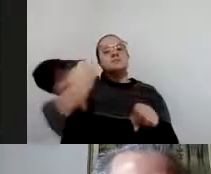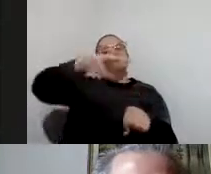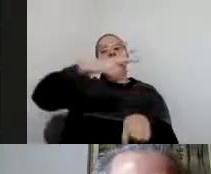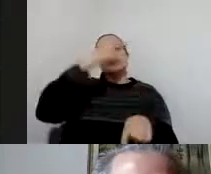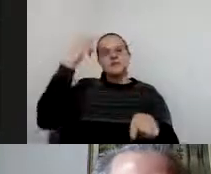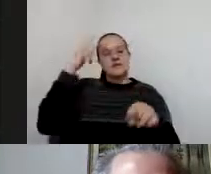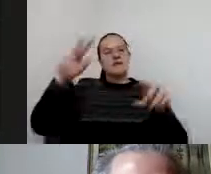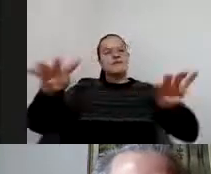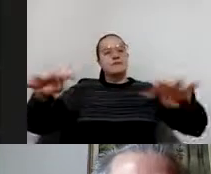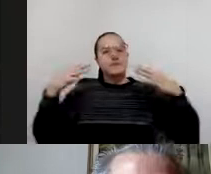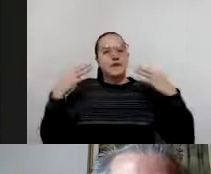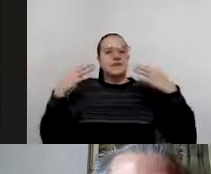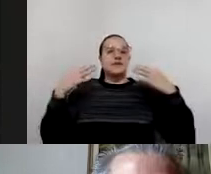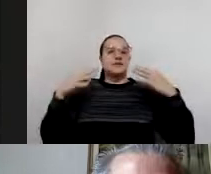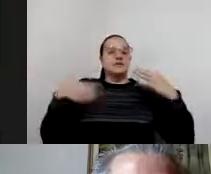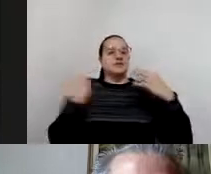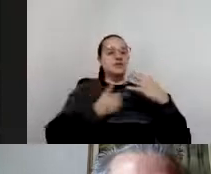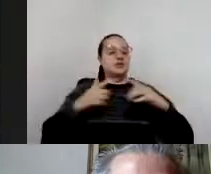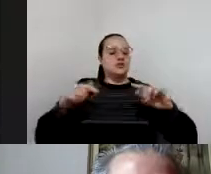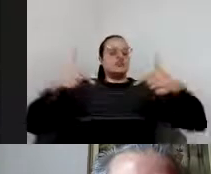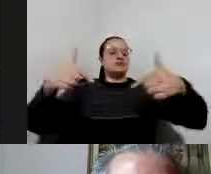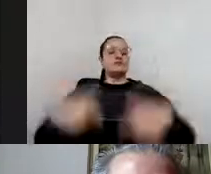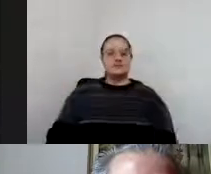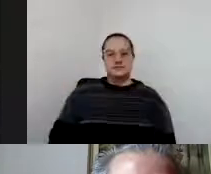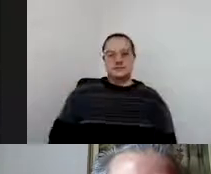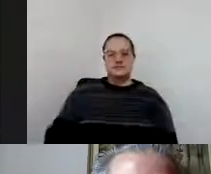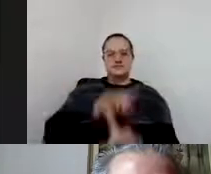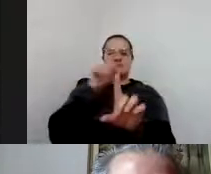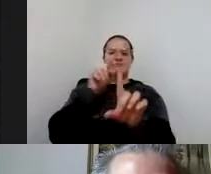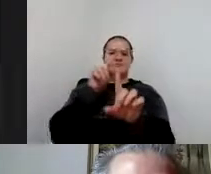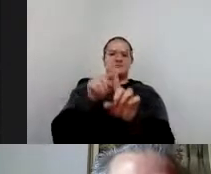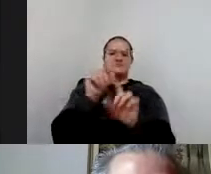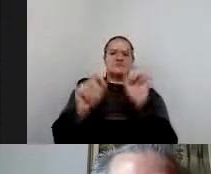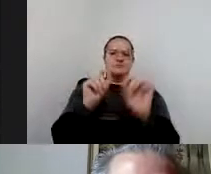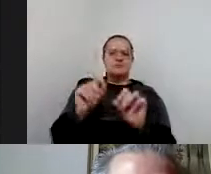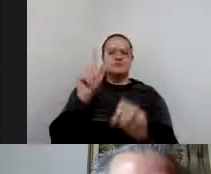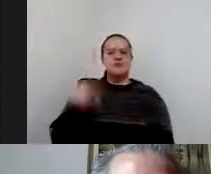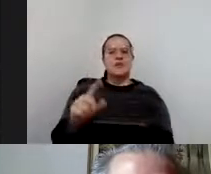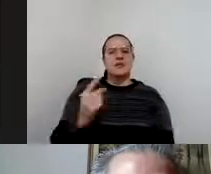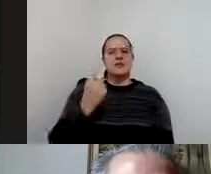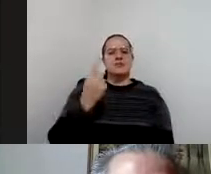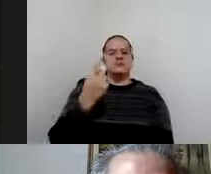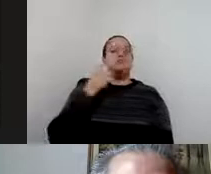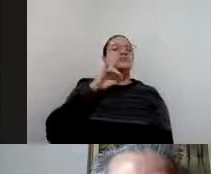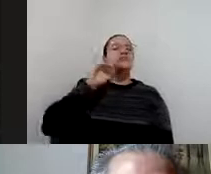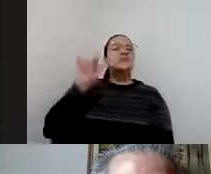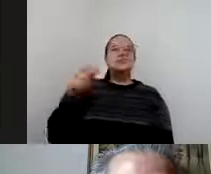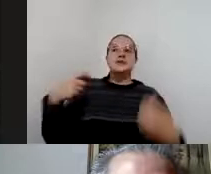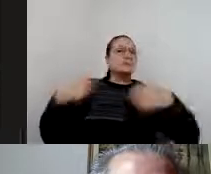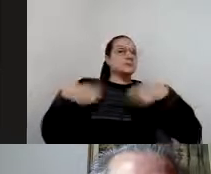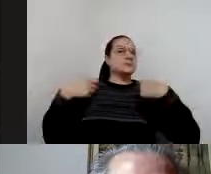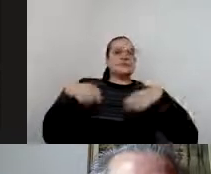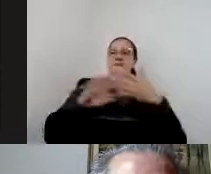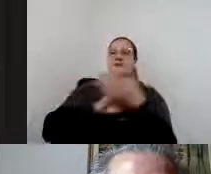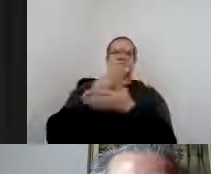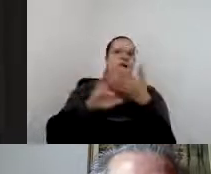temos que defendê-la, e ainda que o grande objetivo seja um dia não mais necessitarmos desta política